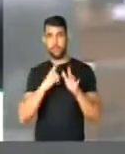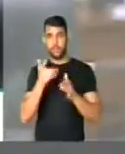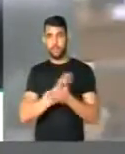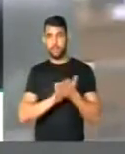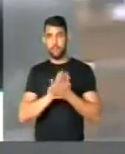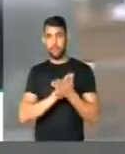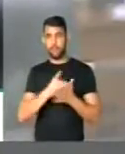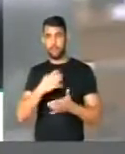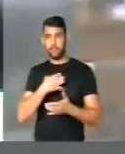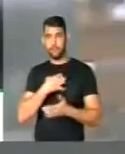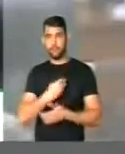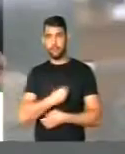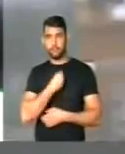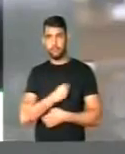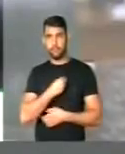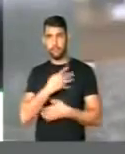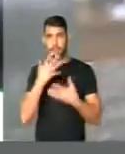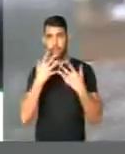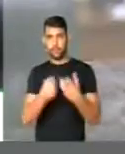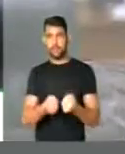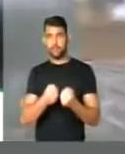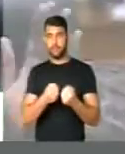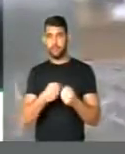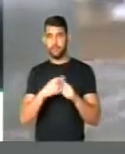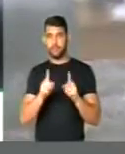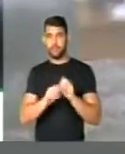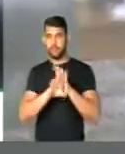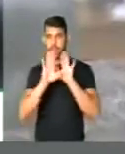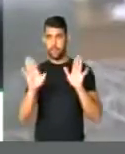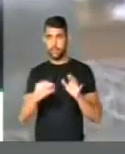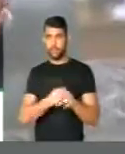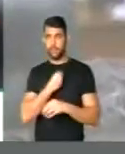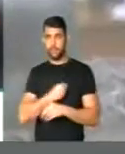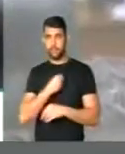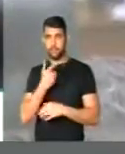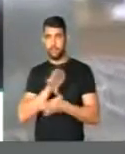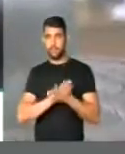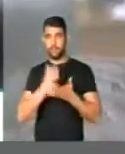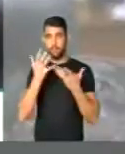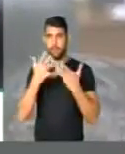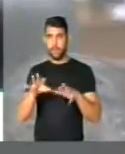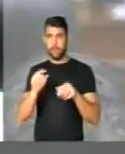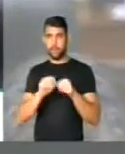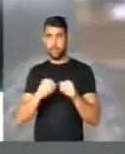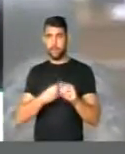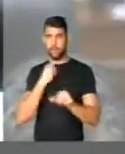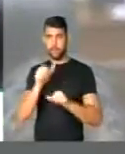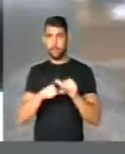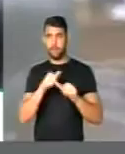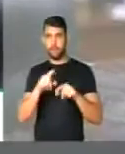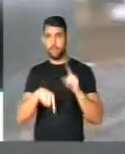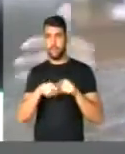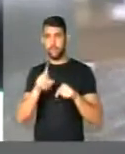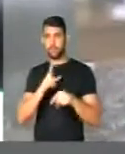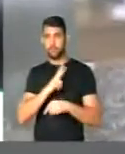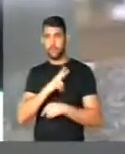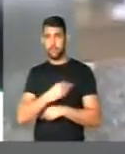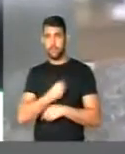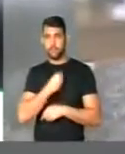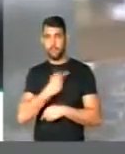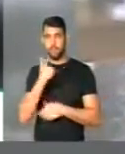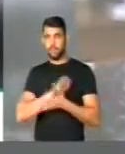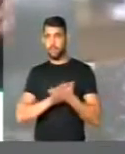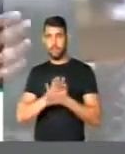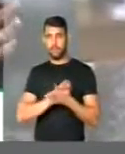que não há da nossa parte a aceitação. Deixar isso claro, não quero aqui que isso se torne uma questão pessoal, porque não